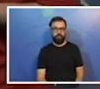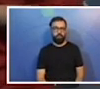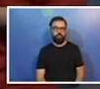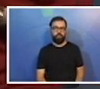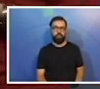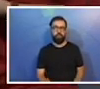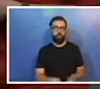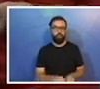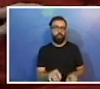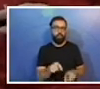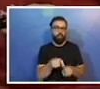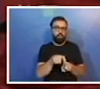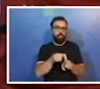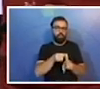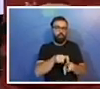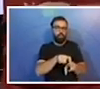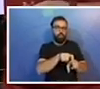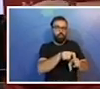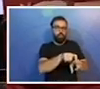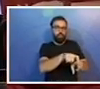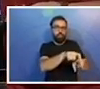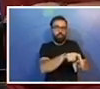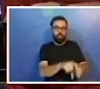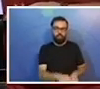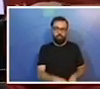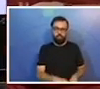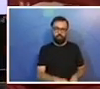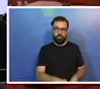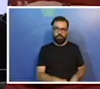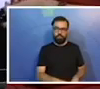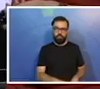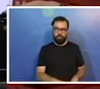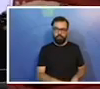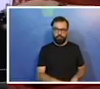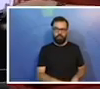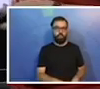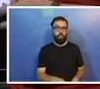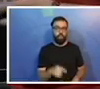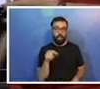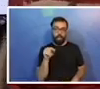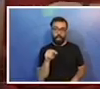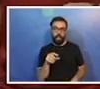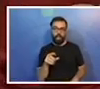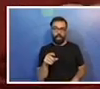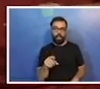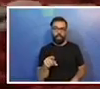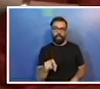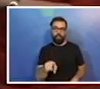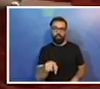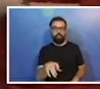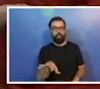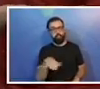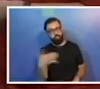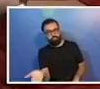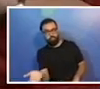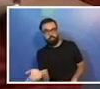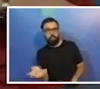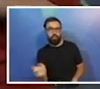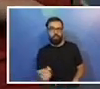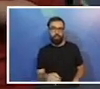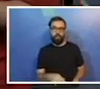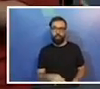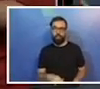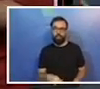moluscos terrestres, considerado uma das principais pragas do feijão. Mas